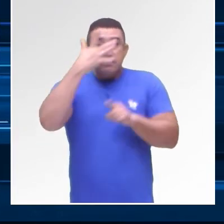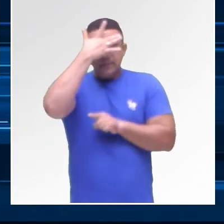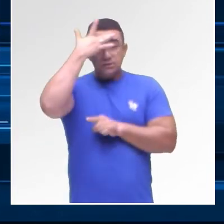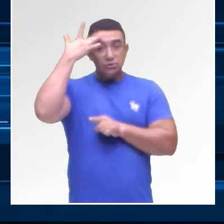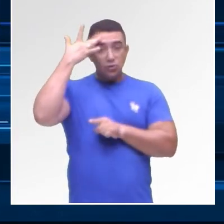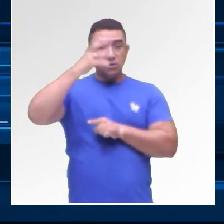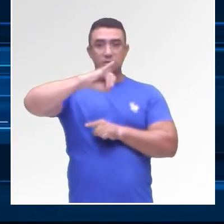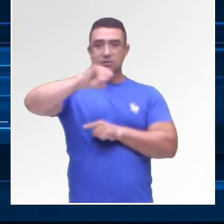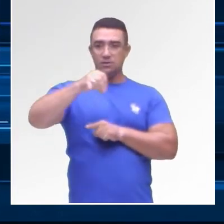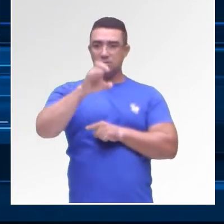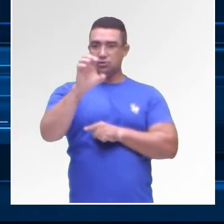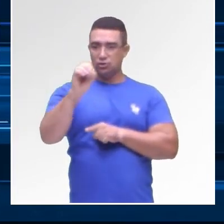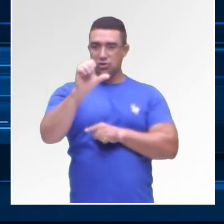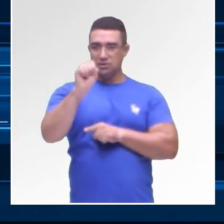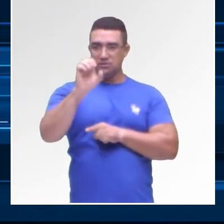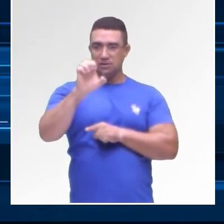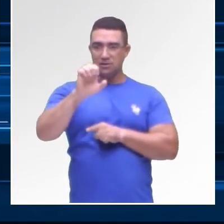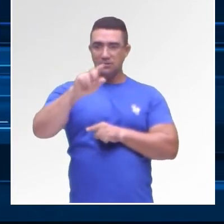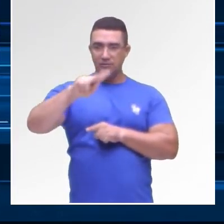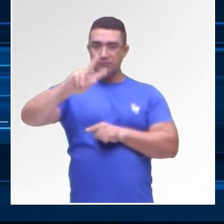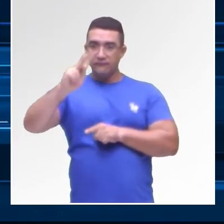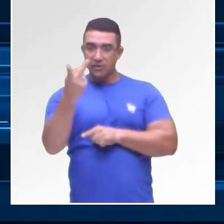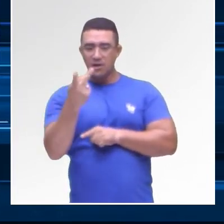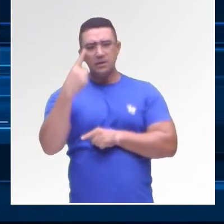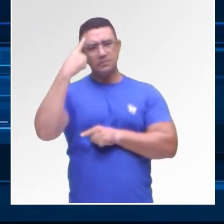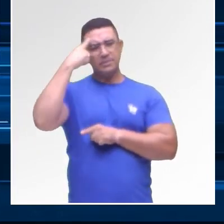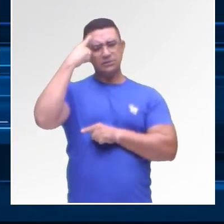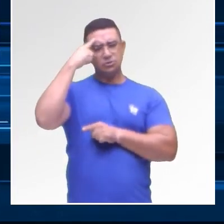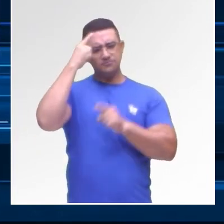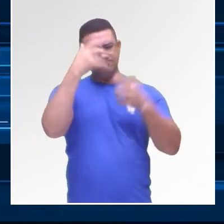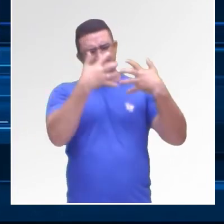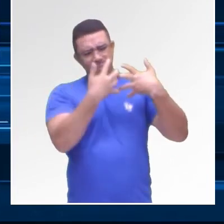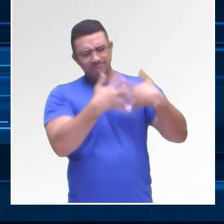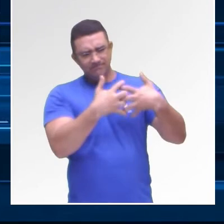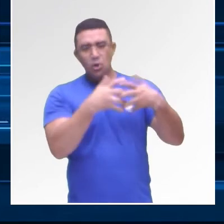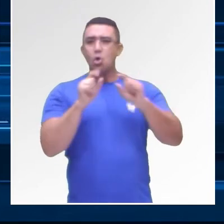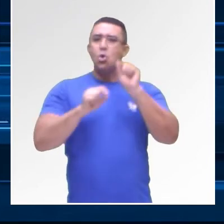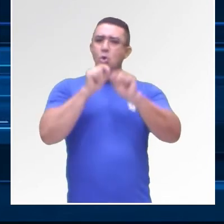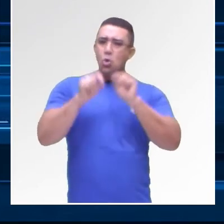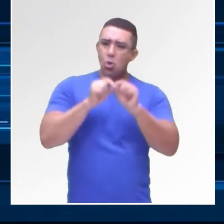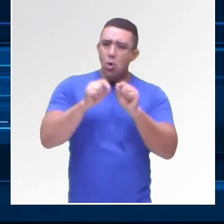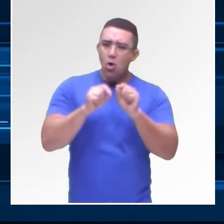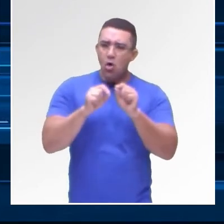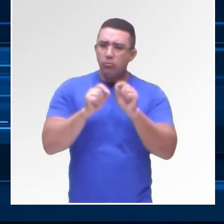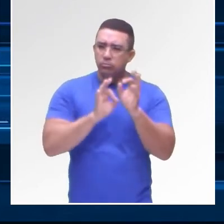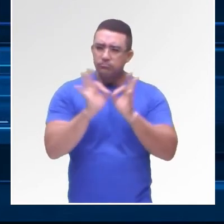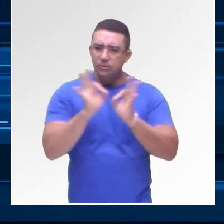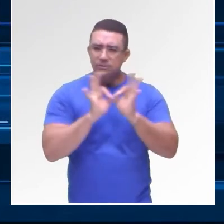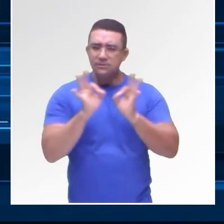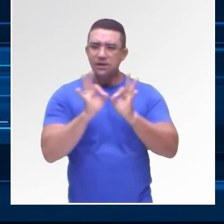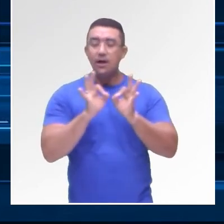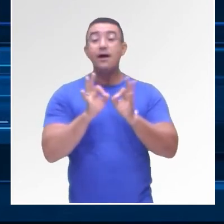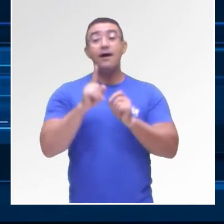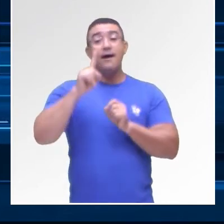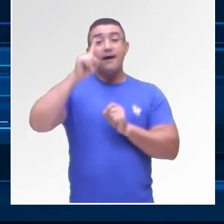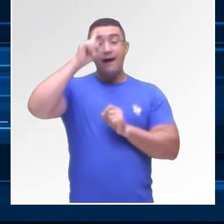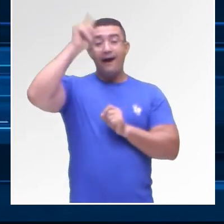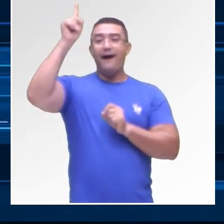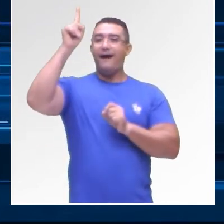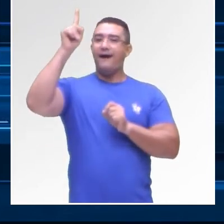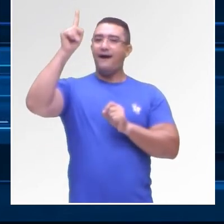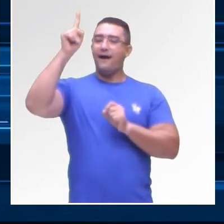de Joseph lá, pensou em como que ele poderia tentar trazer aquela prática